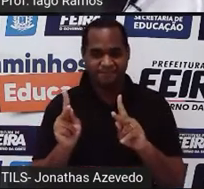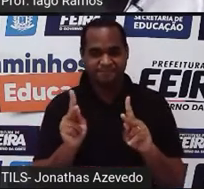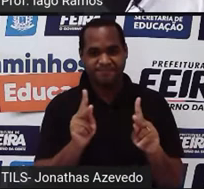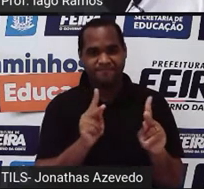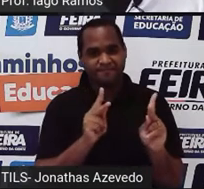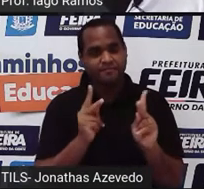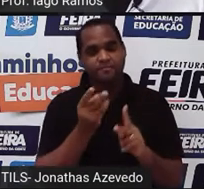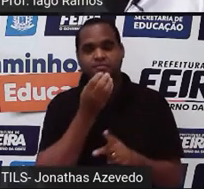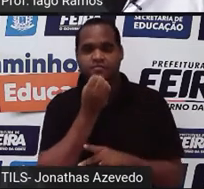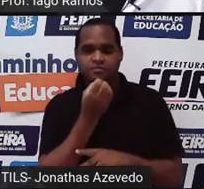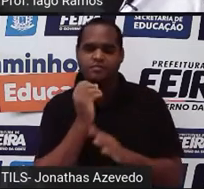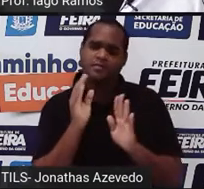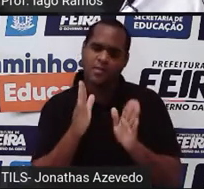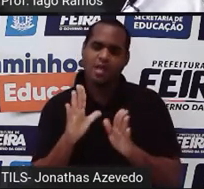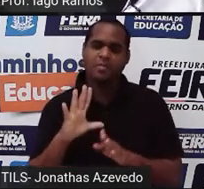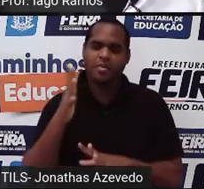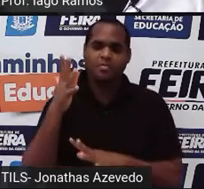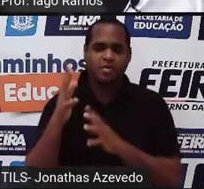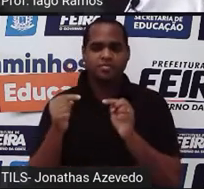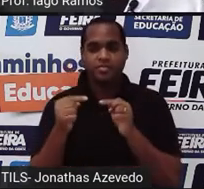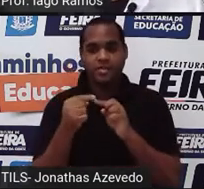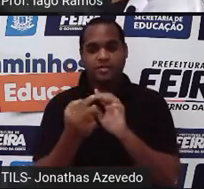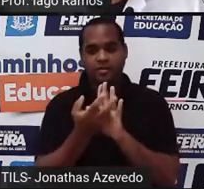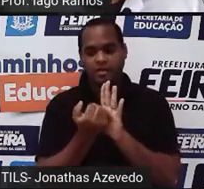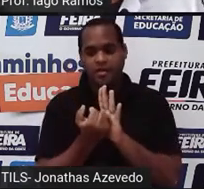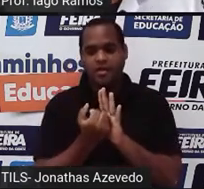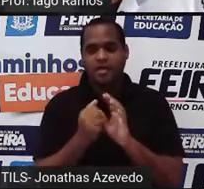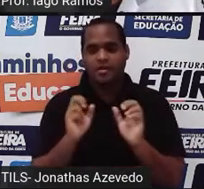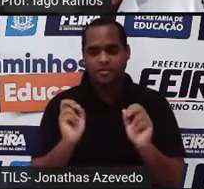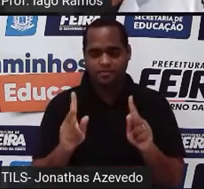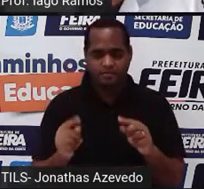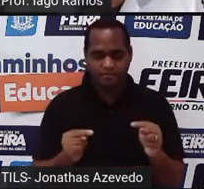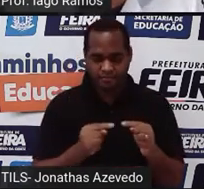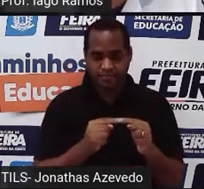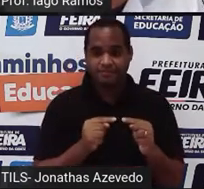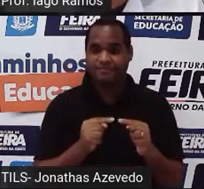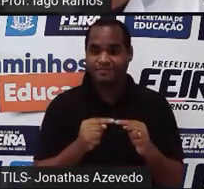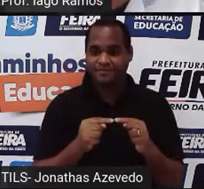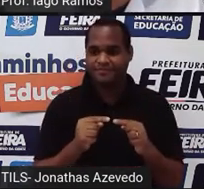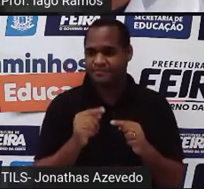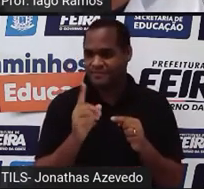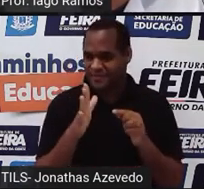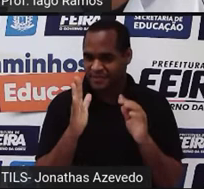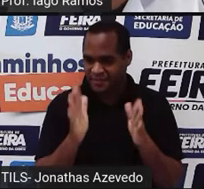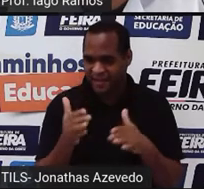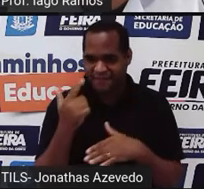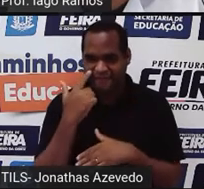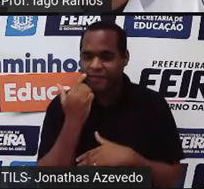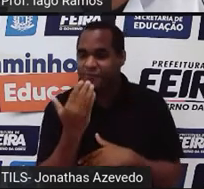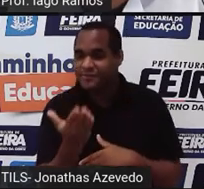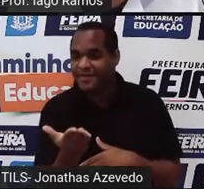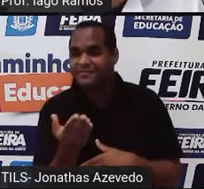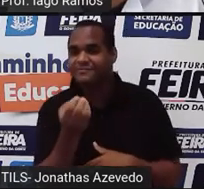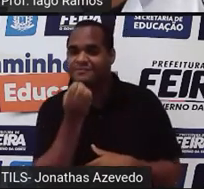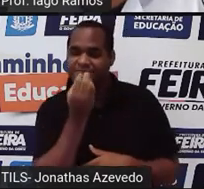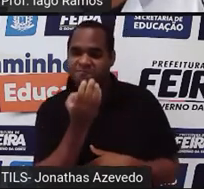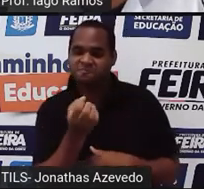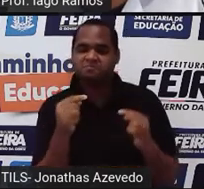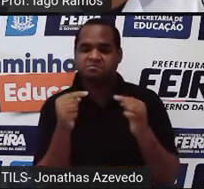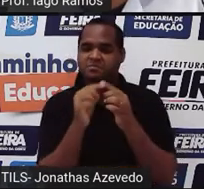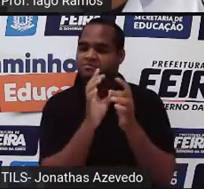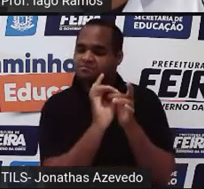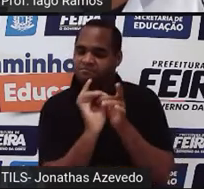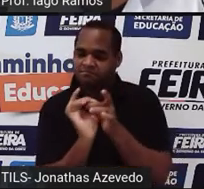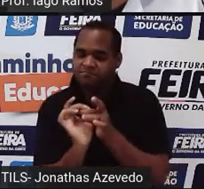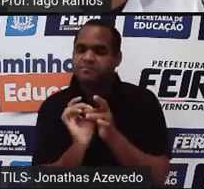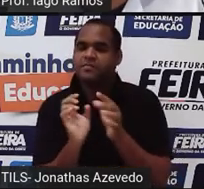Então, foi o que aconteceu com essa figura, tá? Essa figura que eu estou apontando aqui, em relação